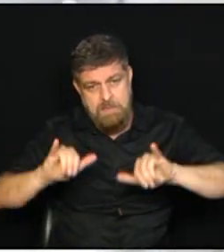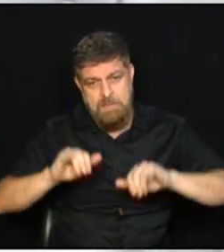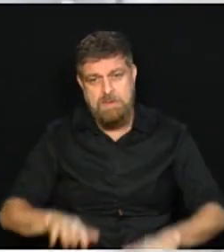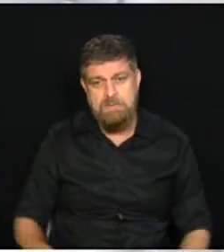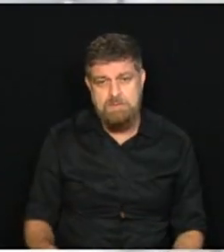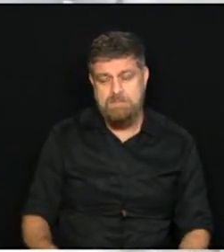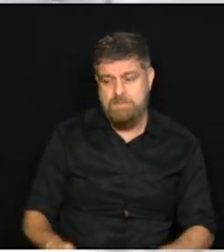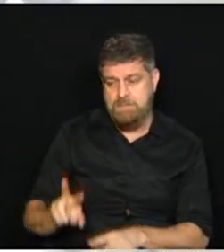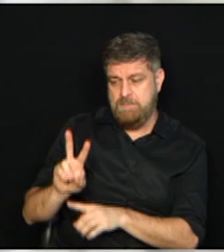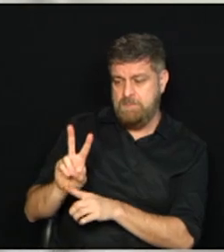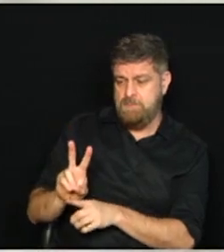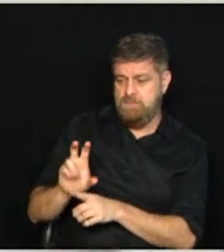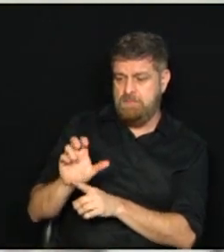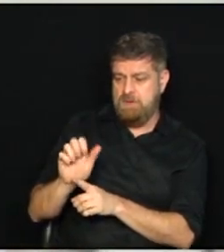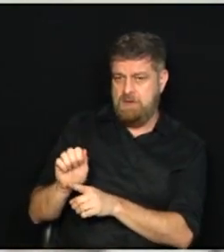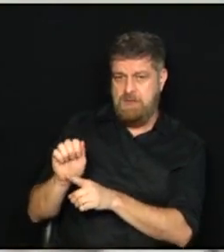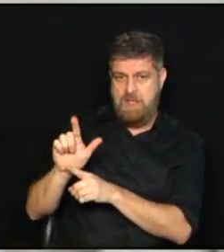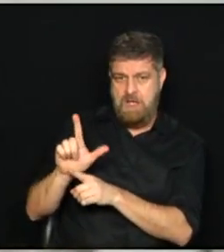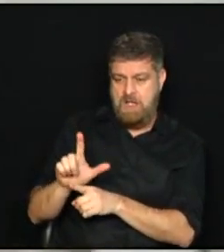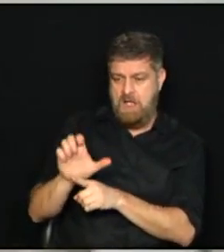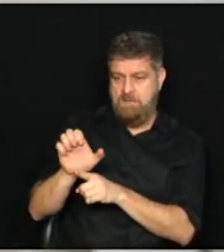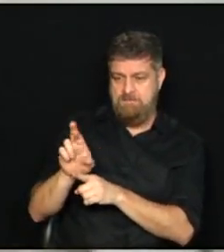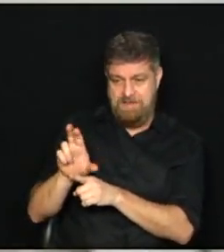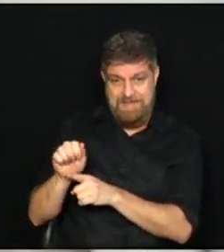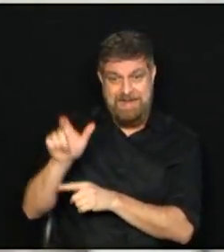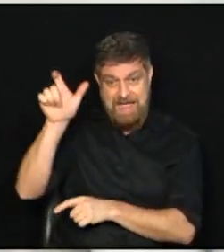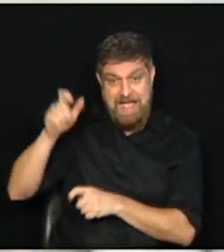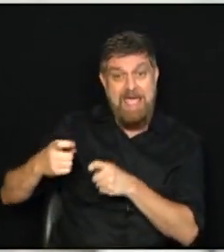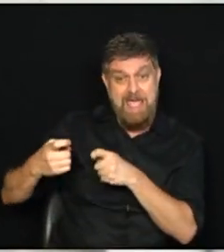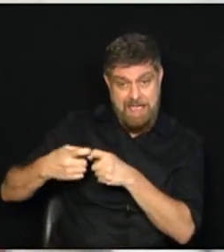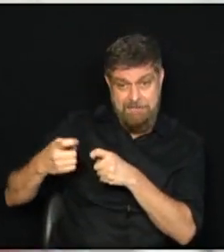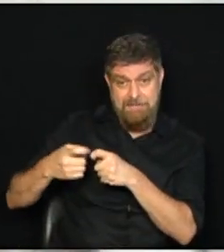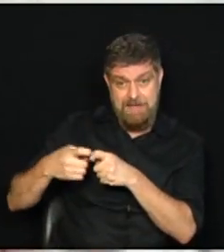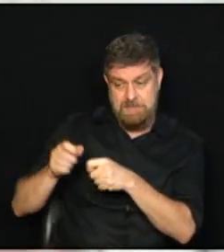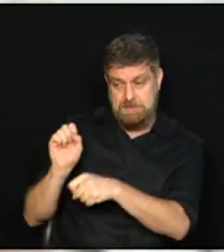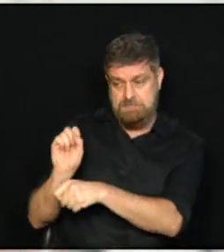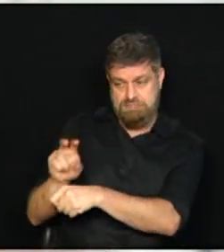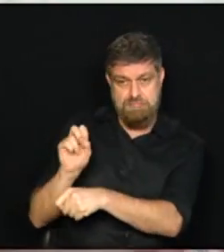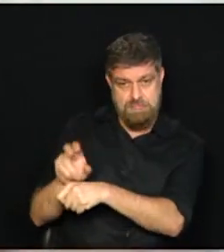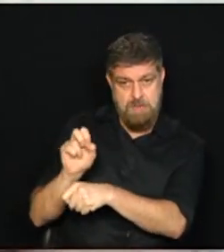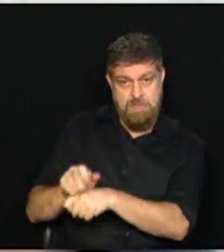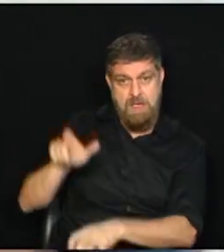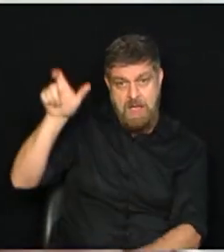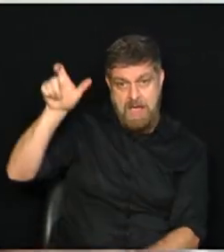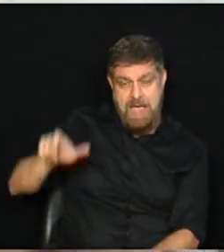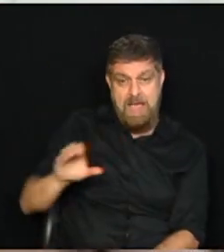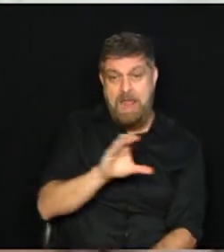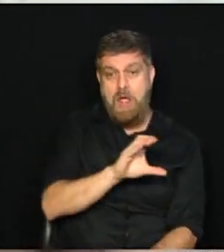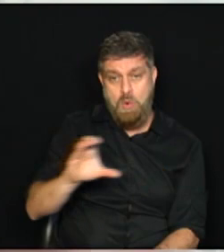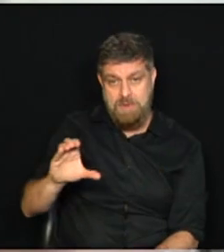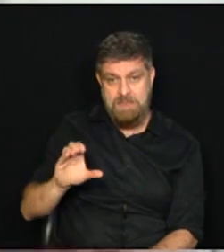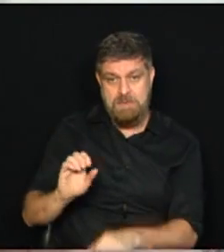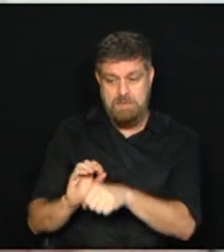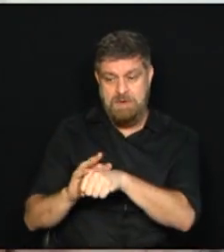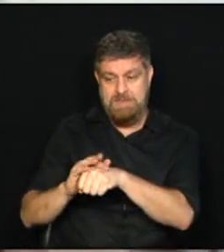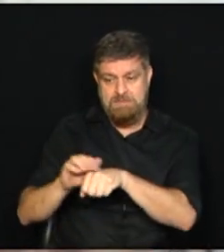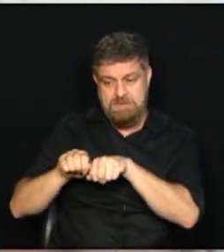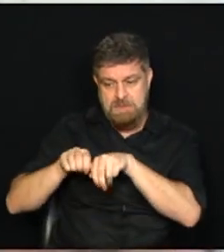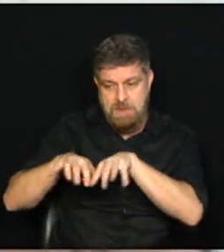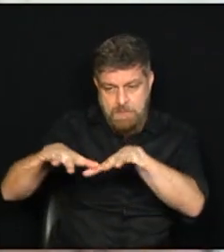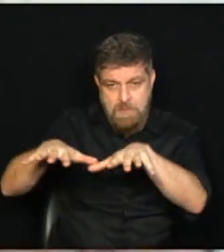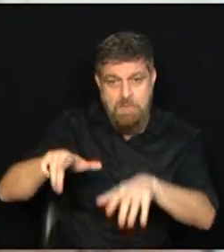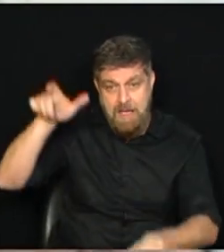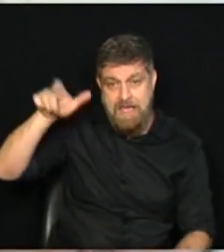doutora Valéria Almeida, que é médica infectologista da equipe, coordena a equipe das doenças transmissíveis, vai estar